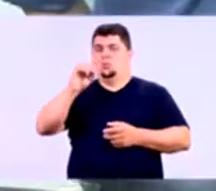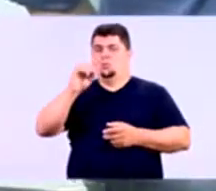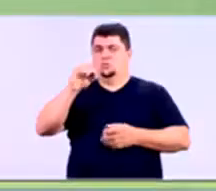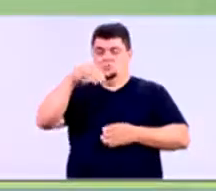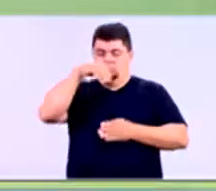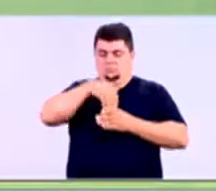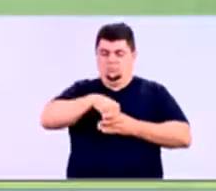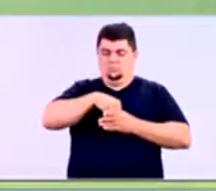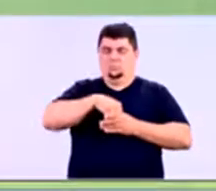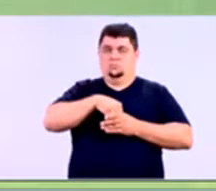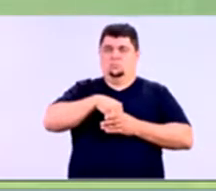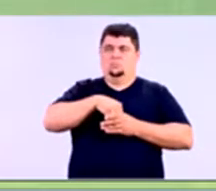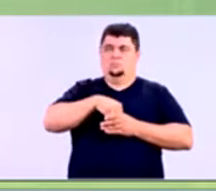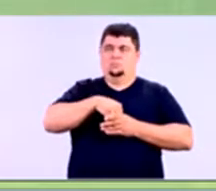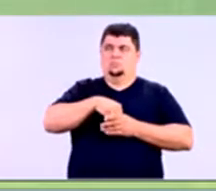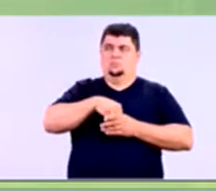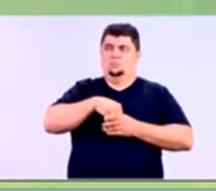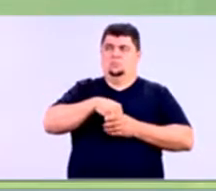chamado